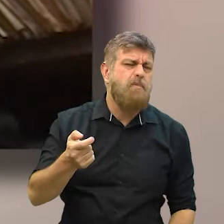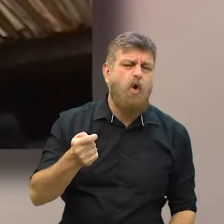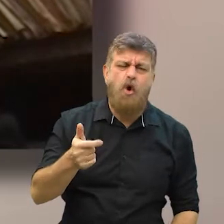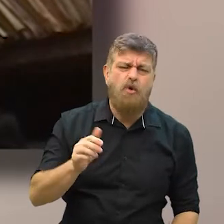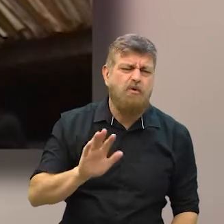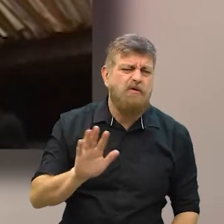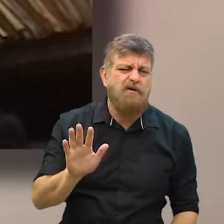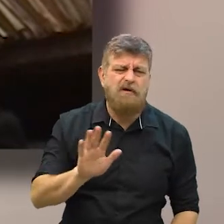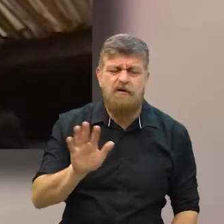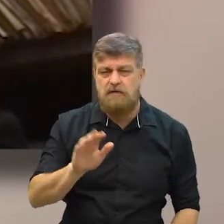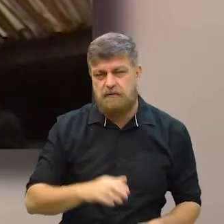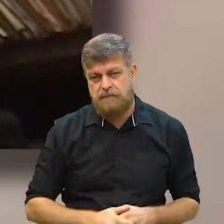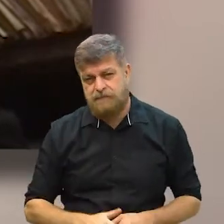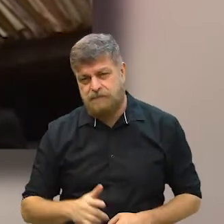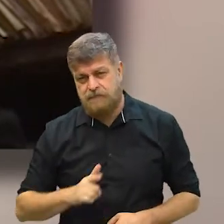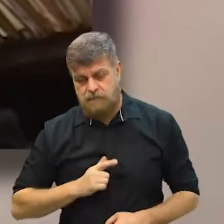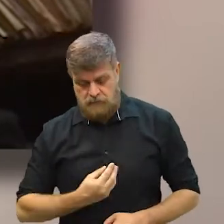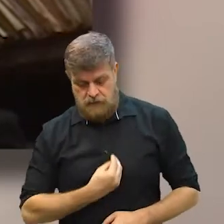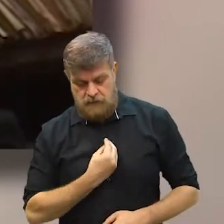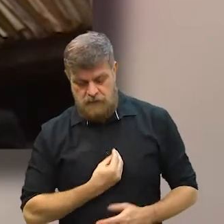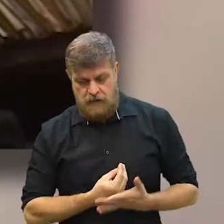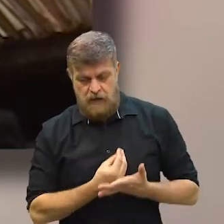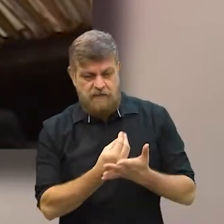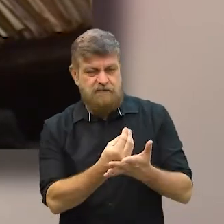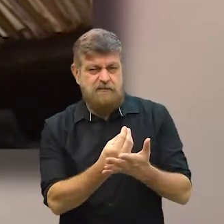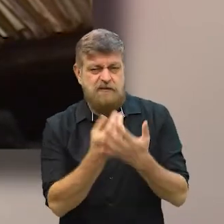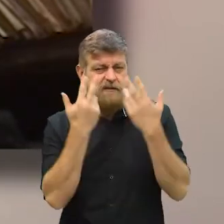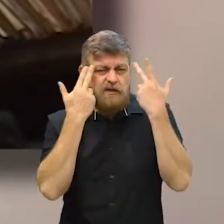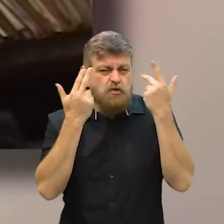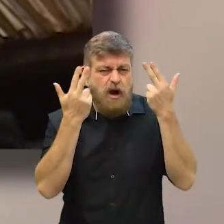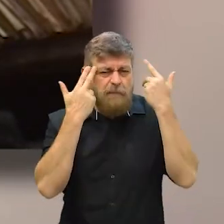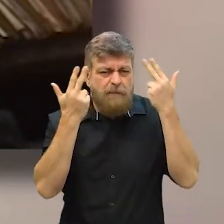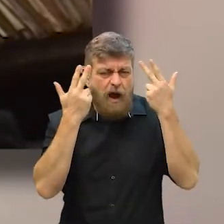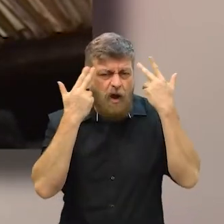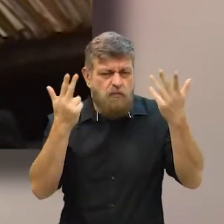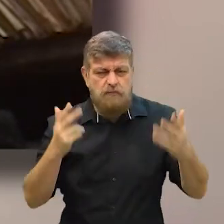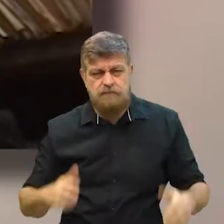mínimos. A vida da pessoa é normal.